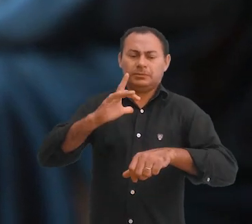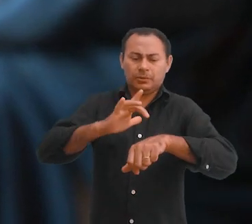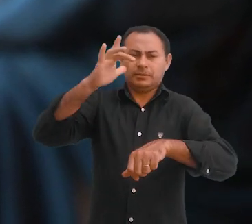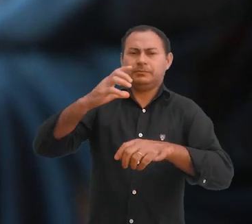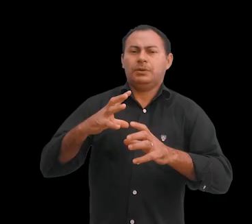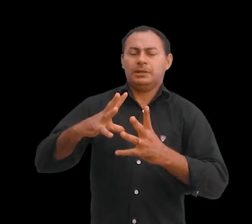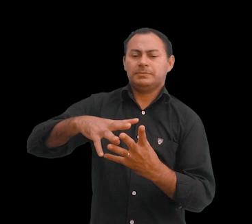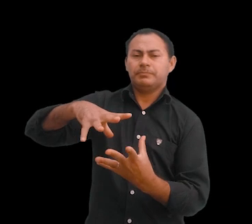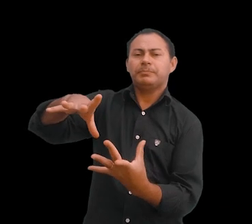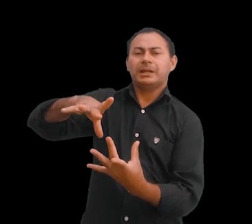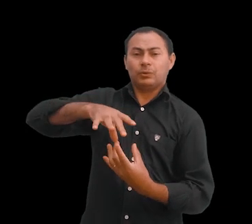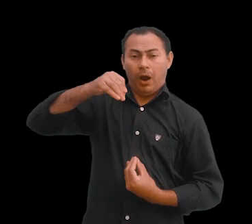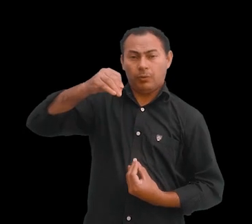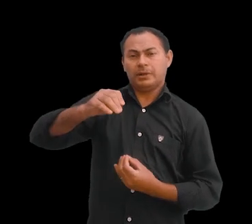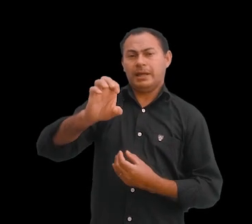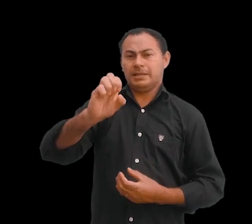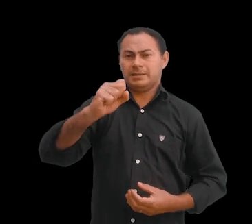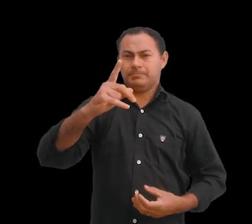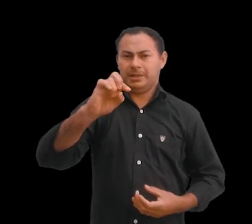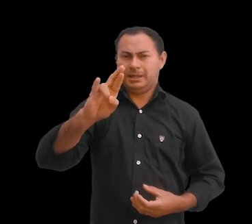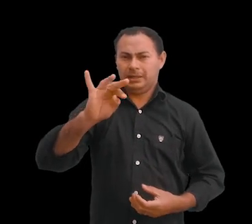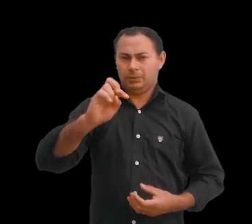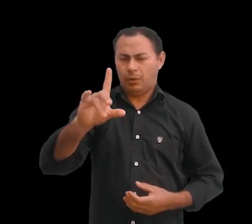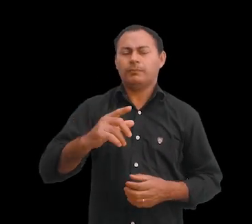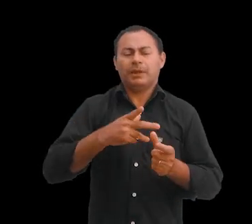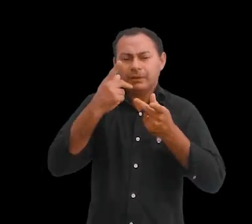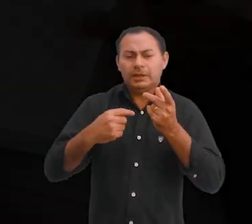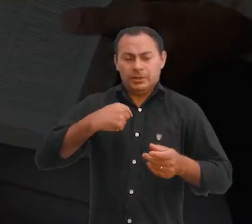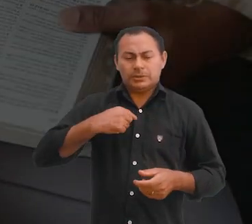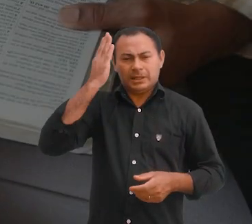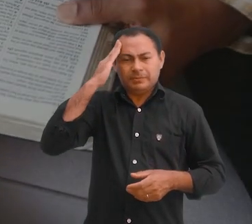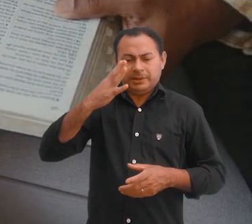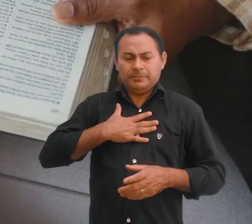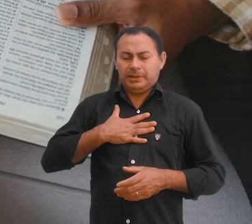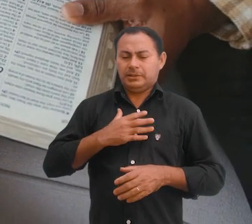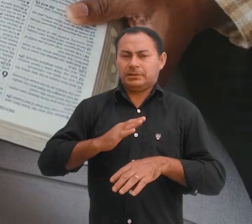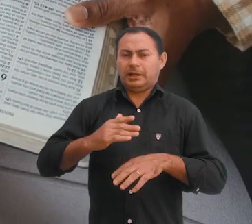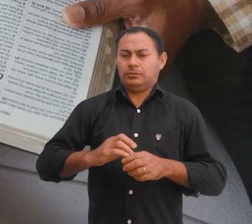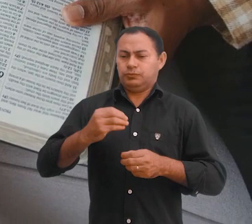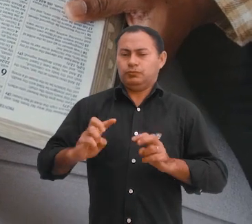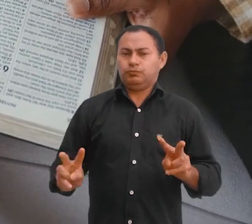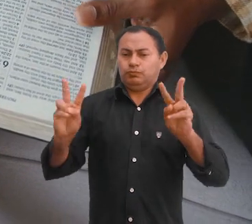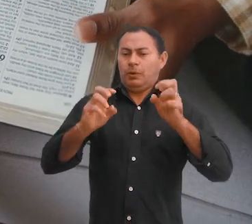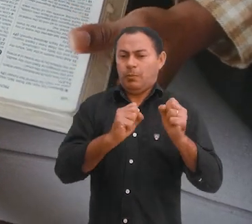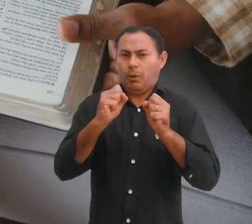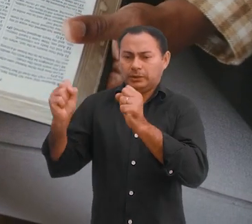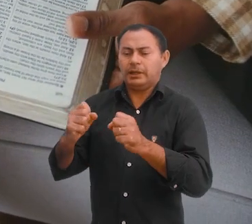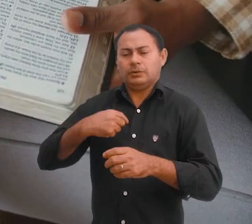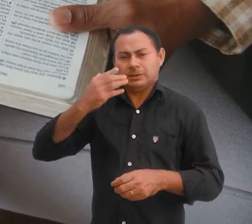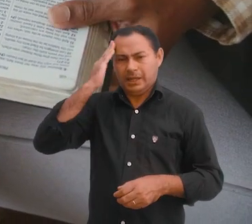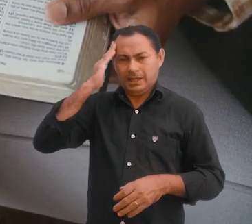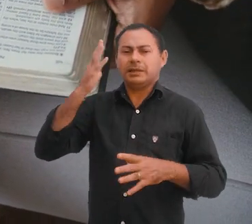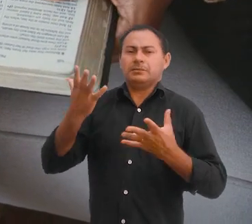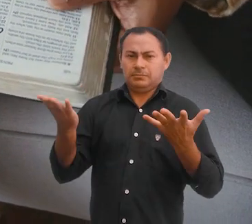tinha lhe tocado no sentido espiritual e explicou por quê. Ele disse, eu sei que de mim saiu virtude, eu sei que de mim